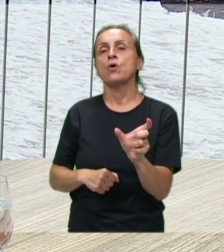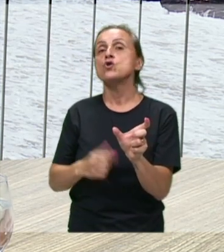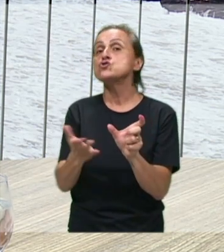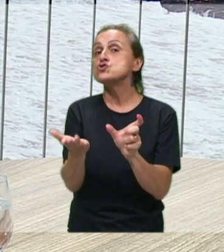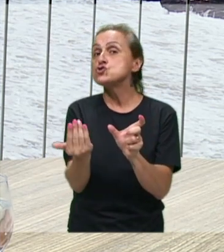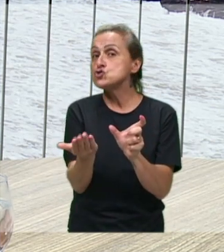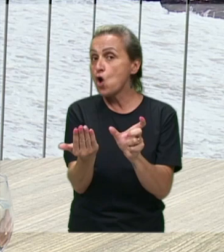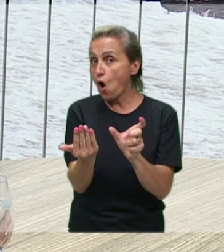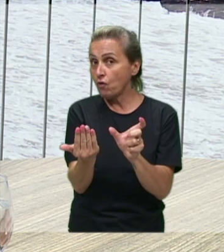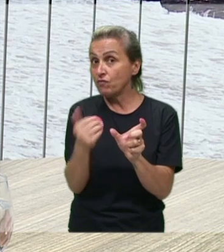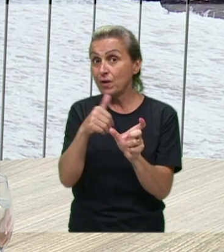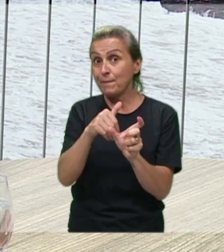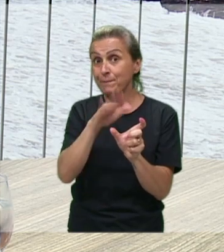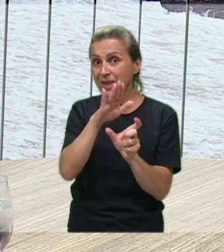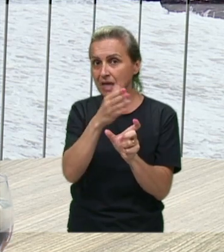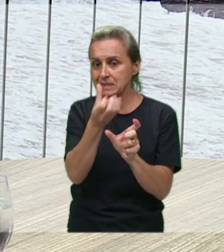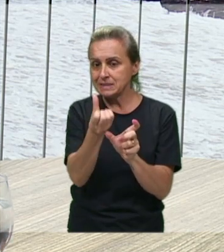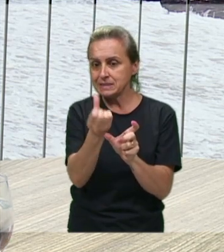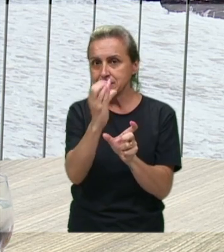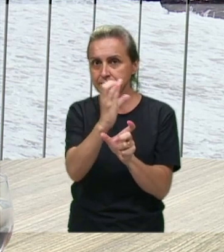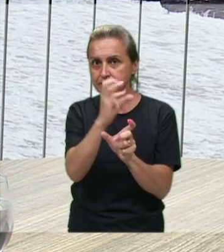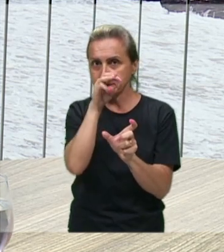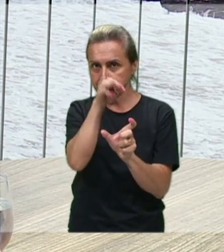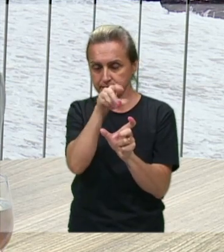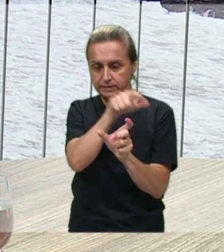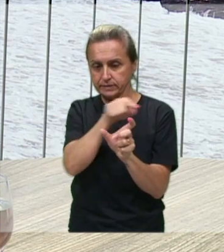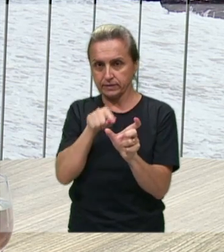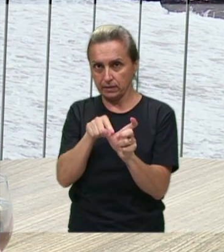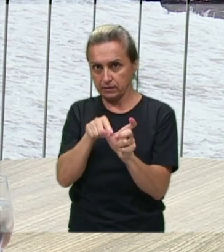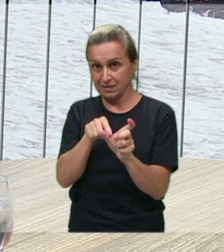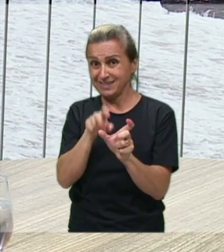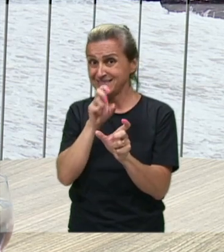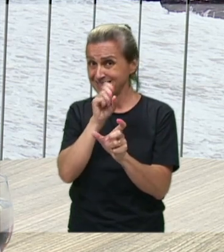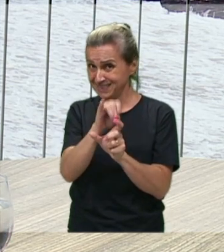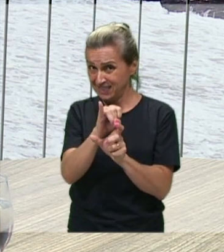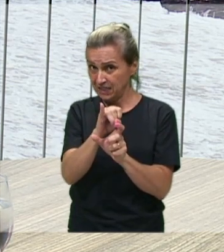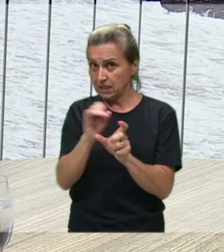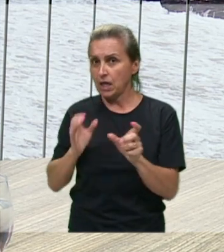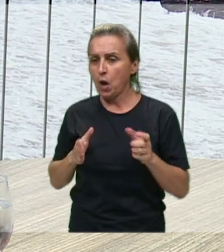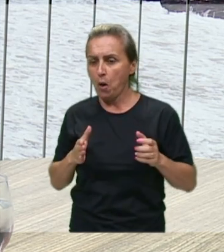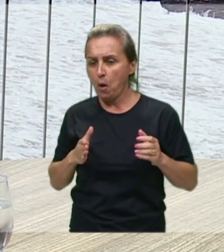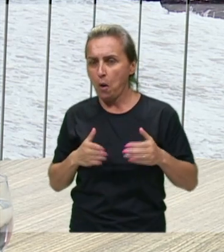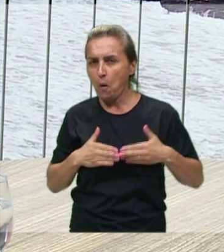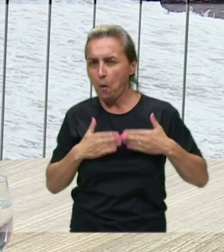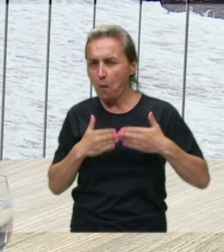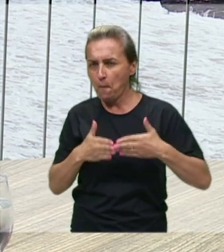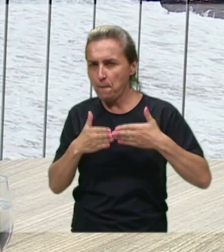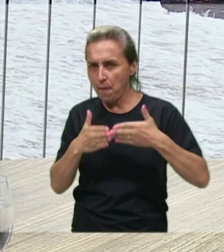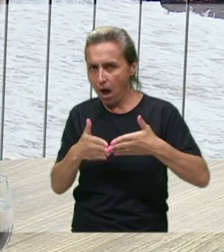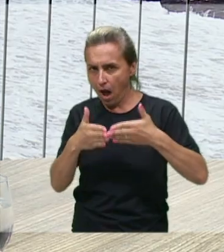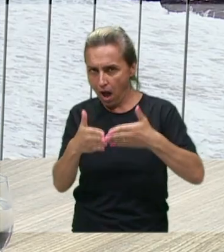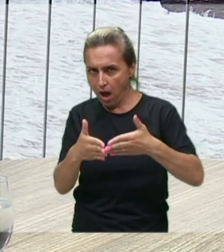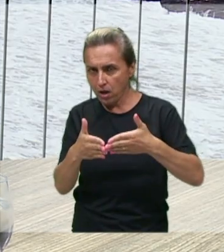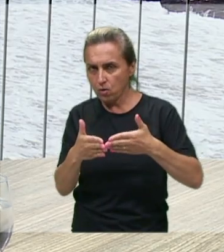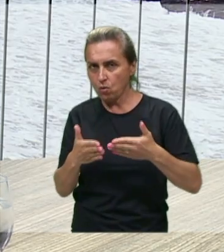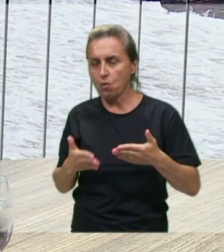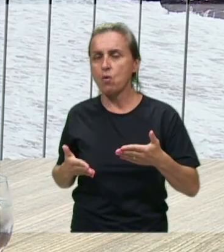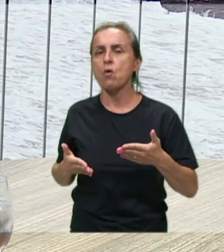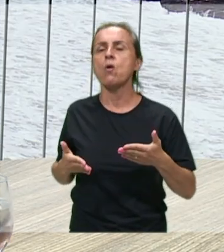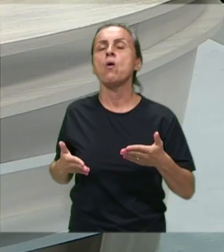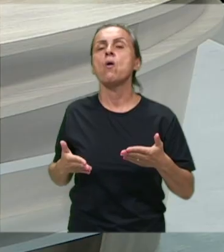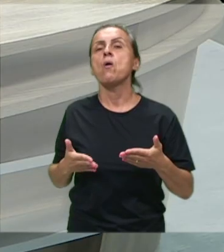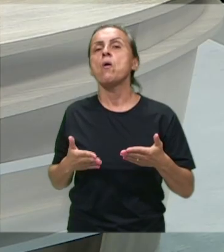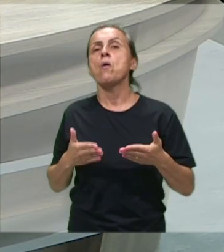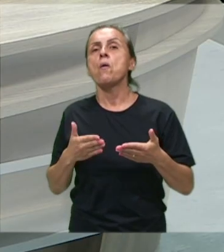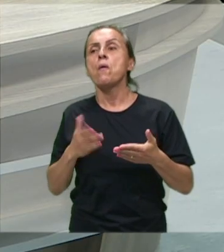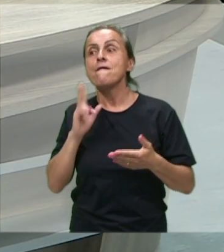Não, acima de 7 centímetros. Se a pesca, não que o barco cercou, tira uma amostra, é o tamanho ideal, ele põe o peixe para